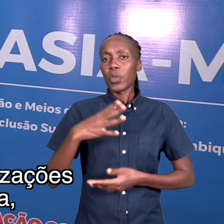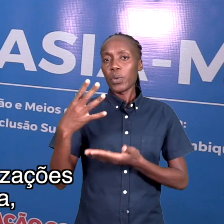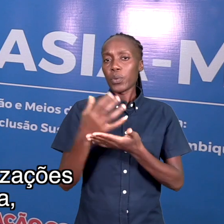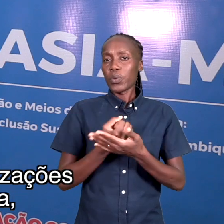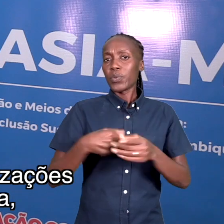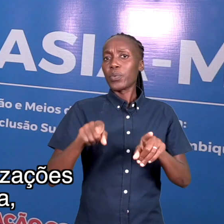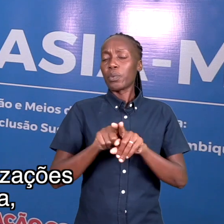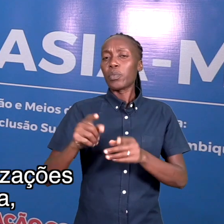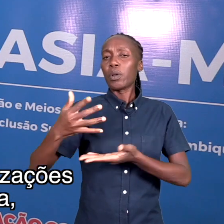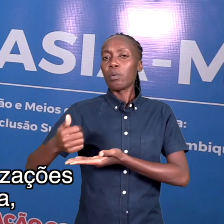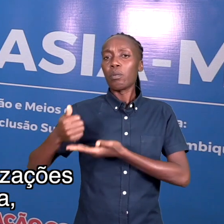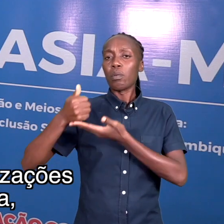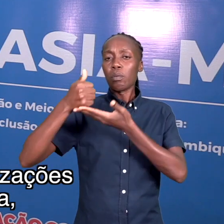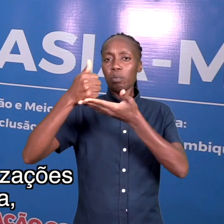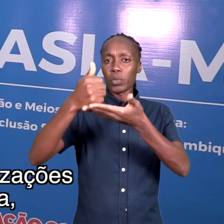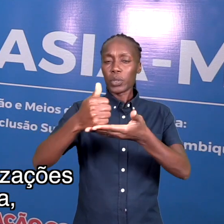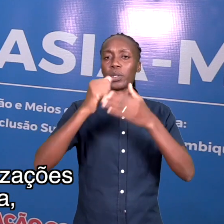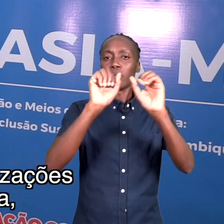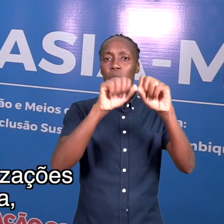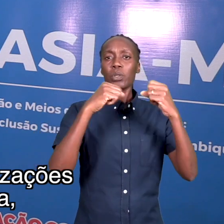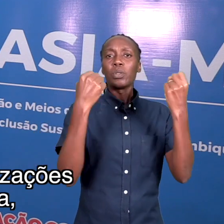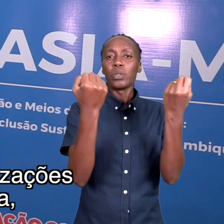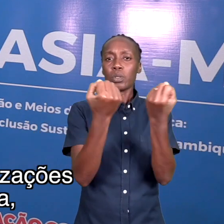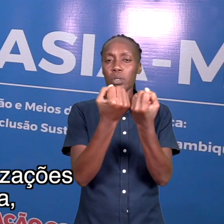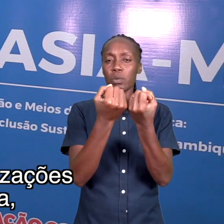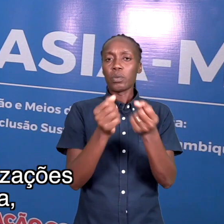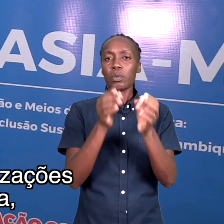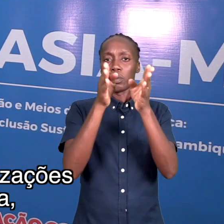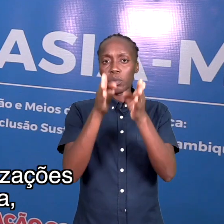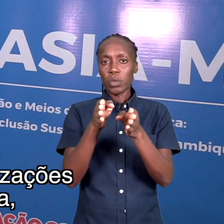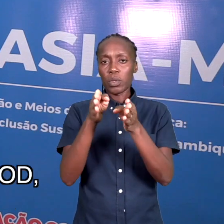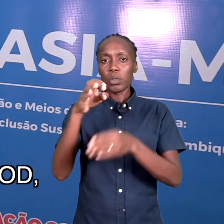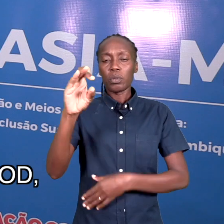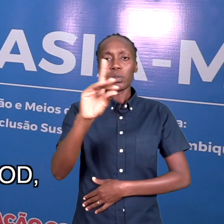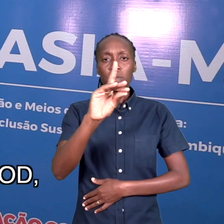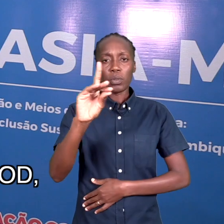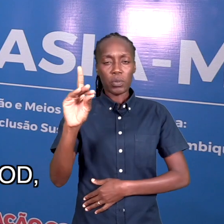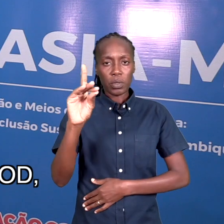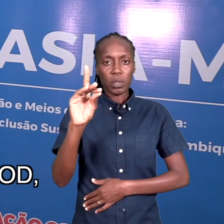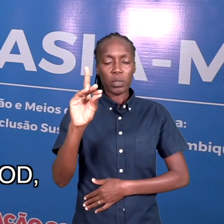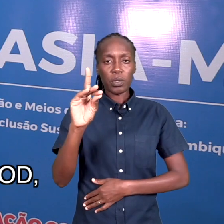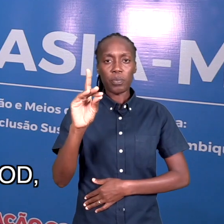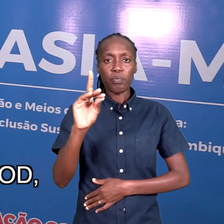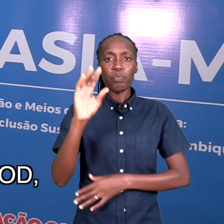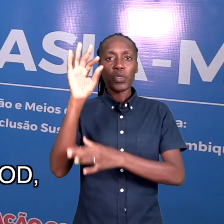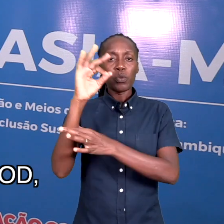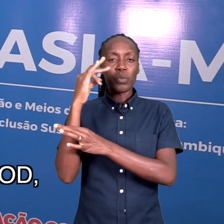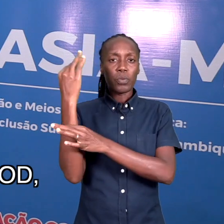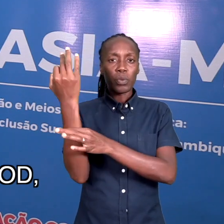E conseguimos apoiar as organizações das pessoas com deficiência, muito particularmente